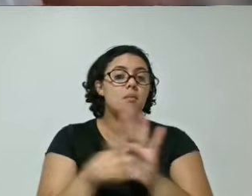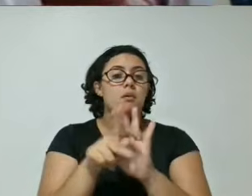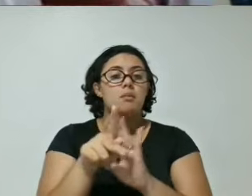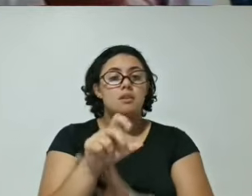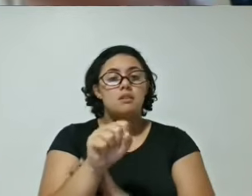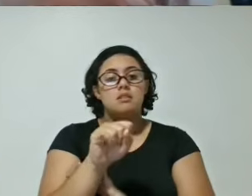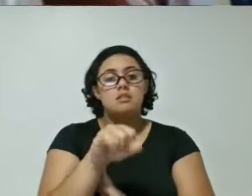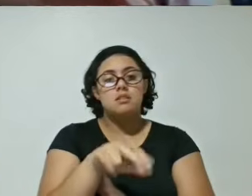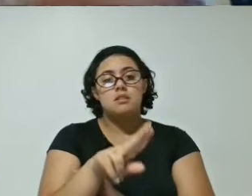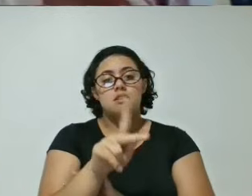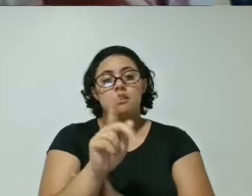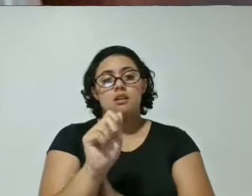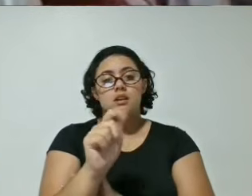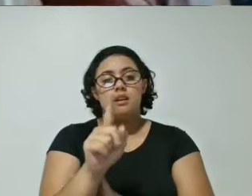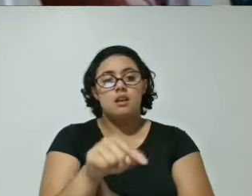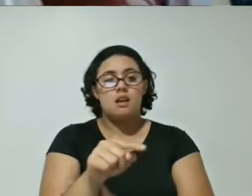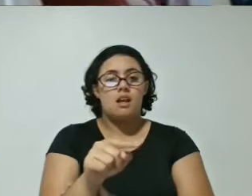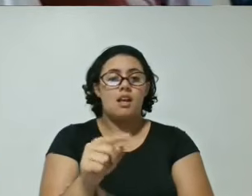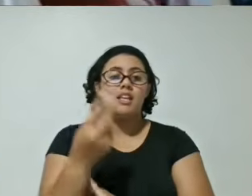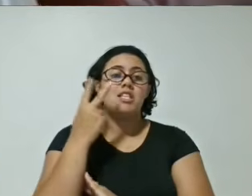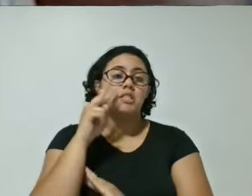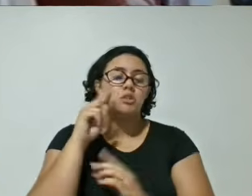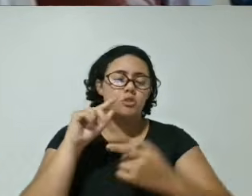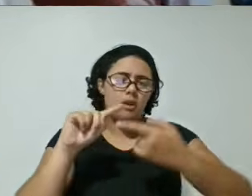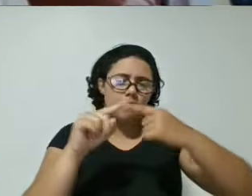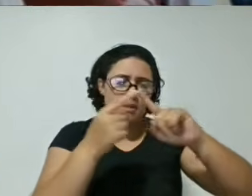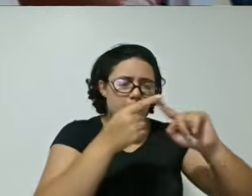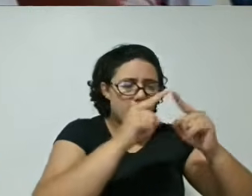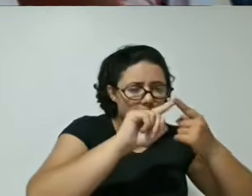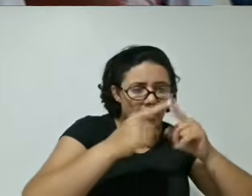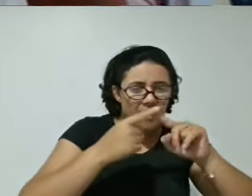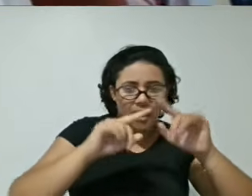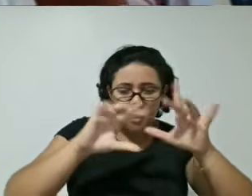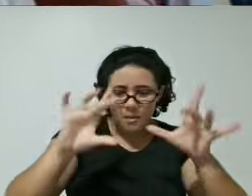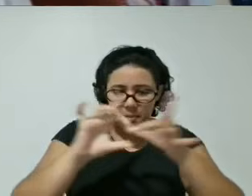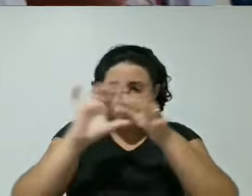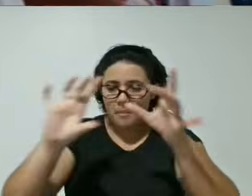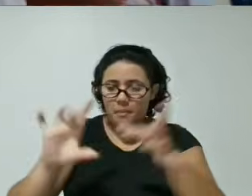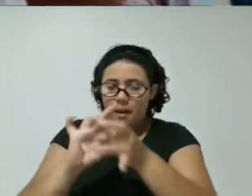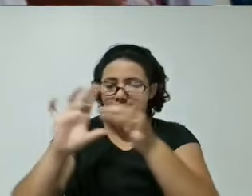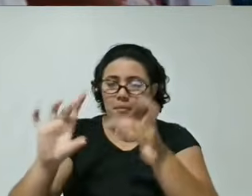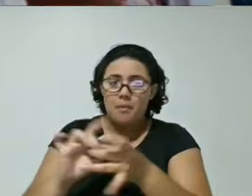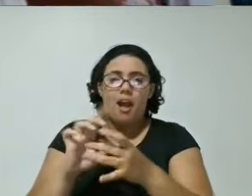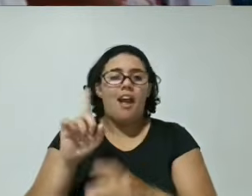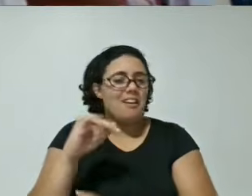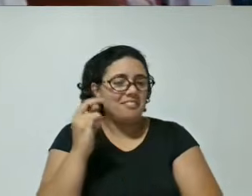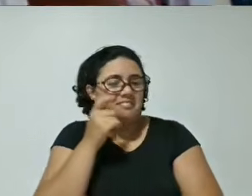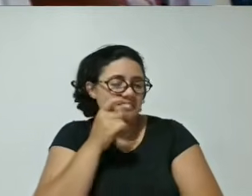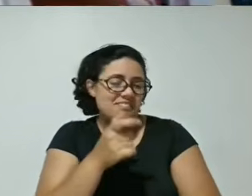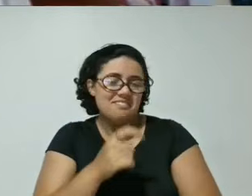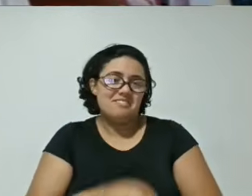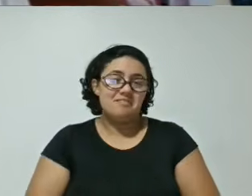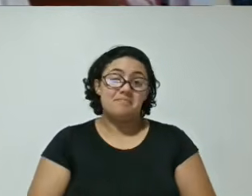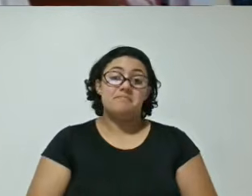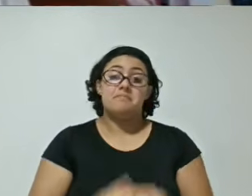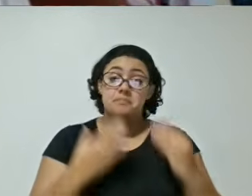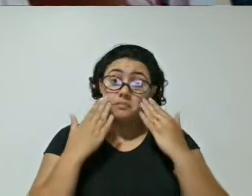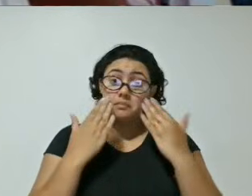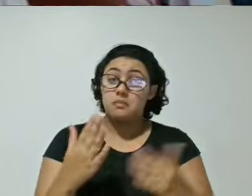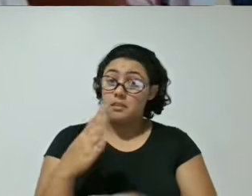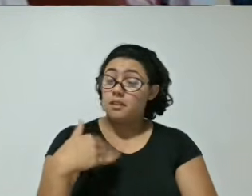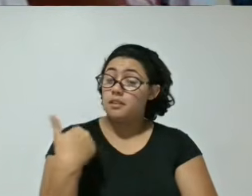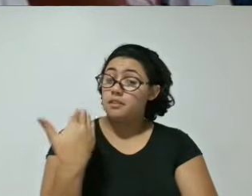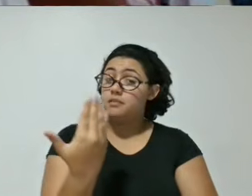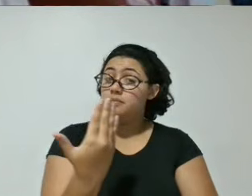vão se imbricando, né? Se fundindo uma com a outra. E aí, mediante toda essa experiência, essa